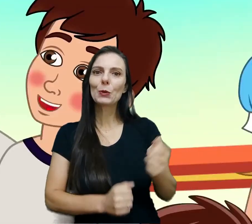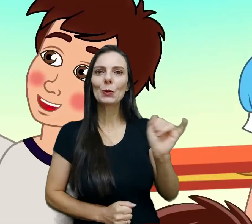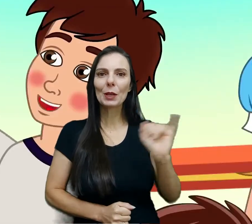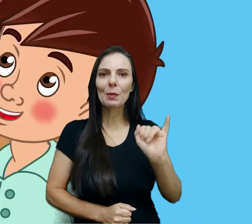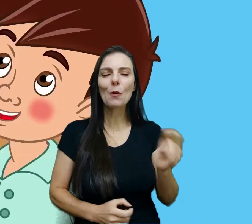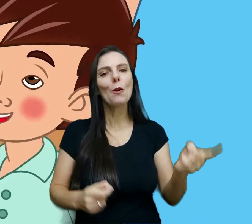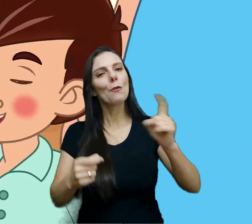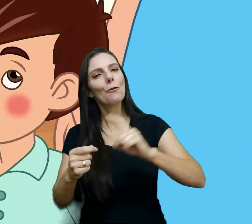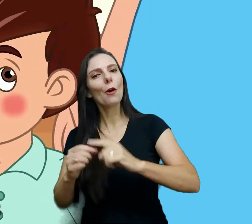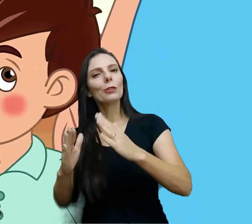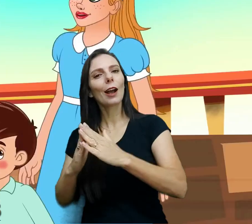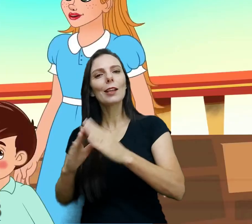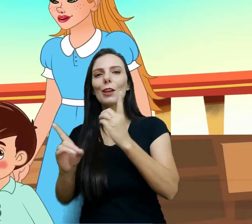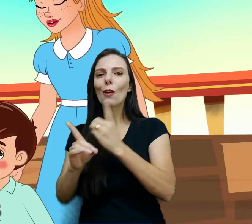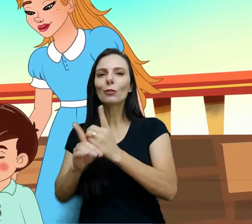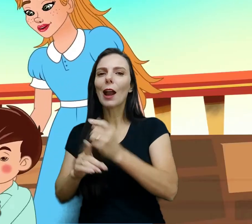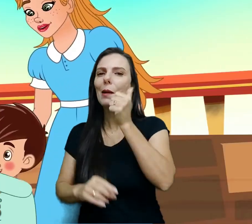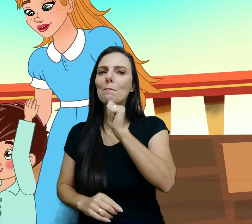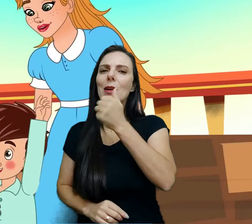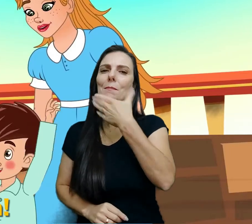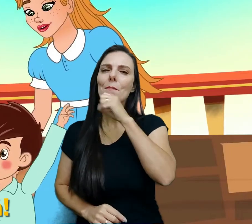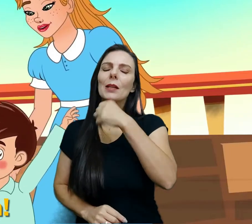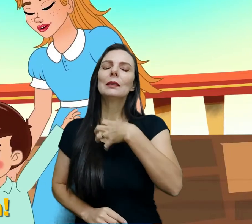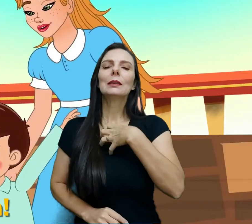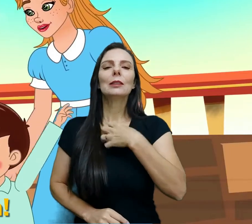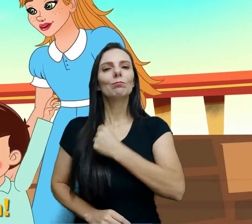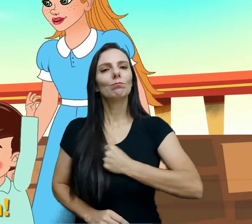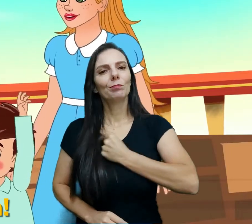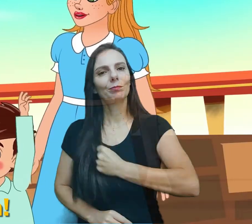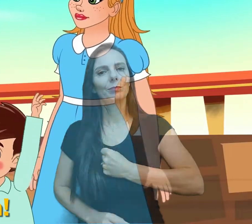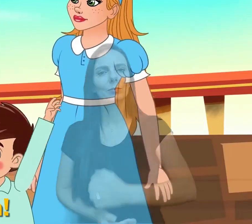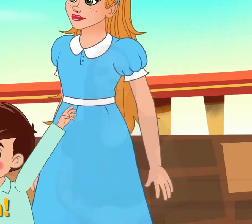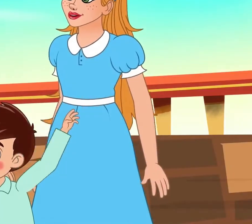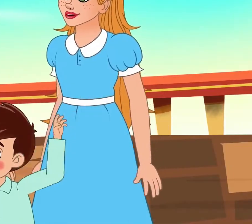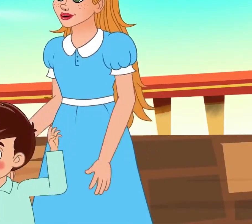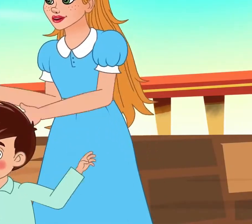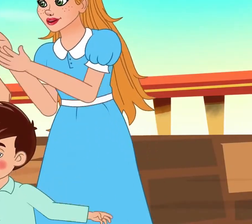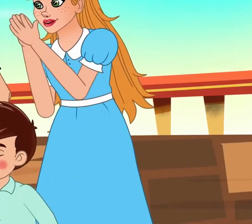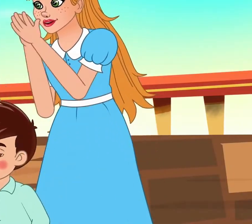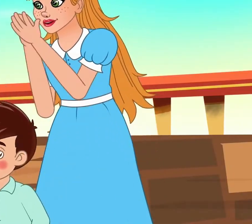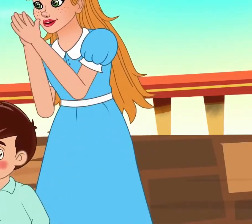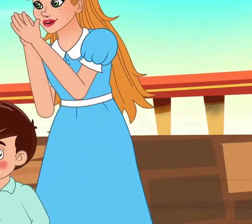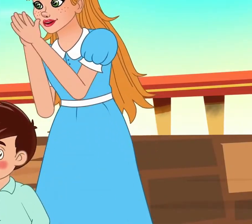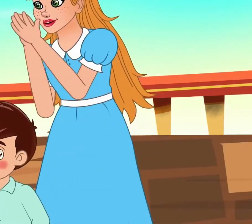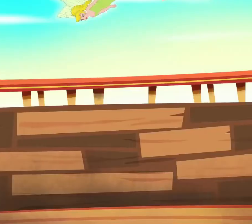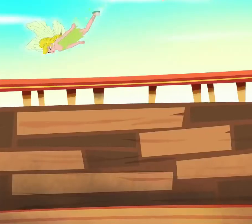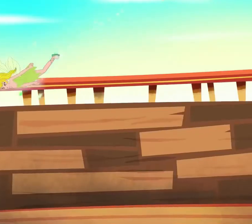Wendy, Jean e Michelle iam encontrar seus pais que tanto sentiam falta.